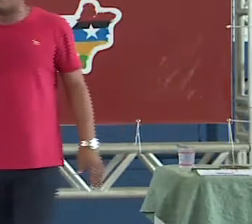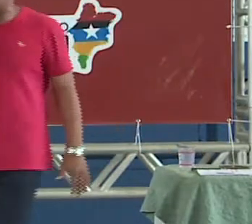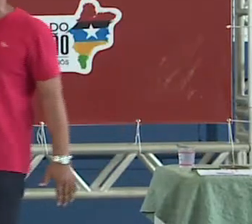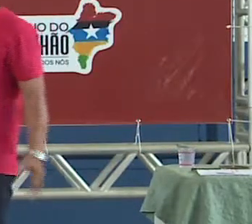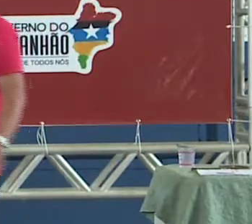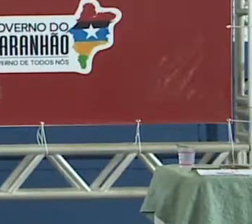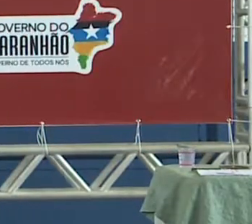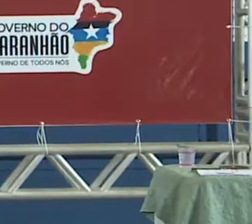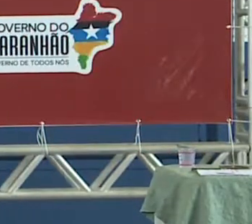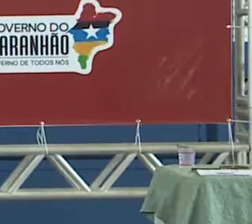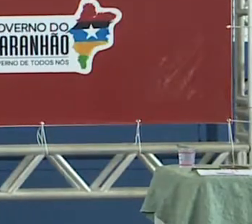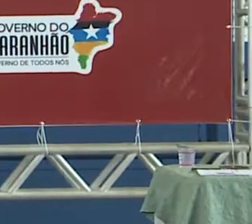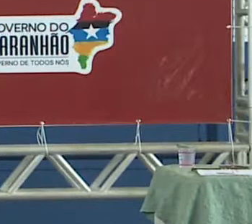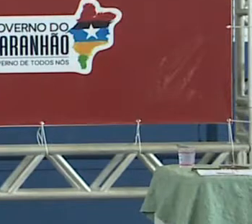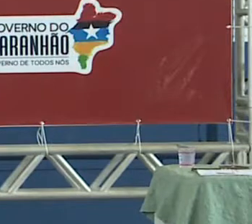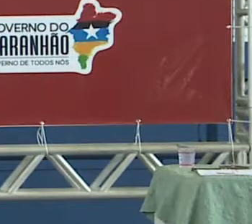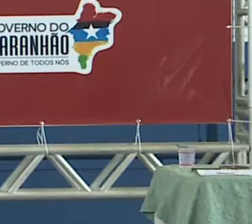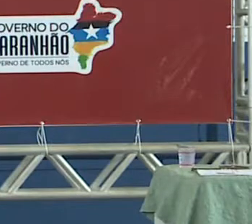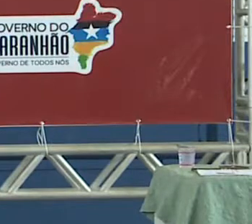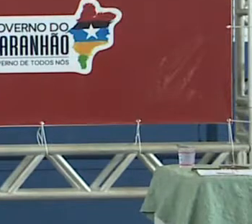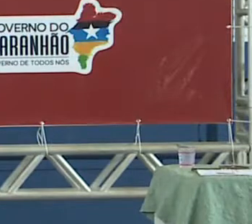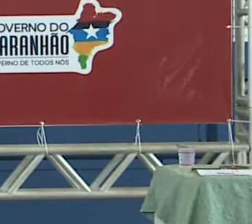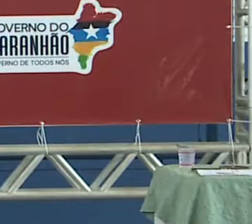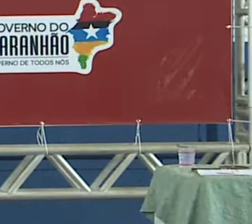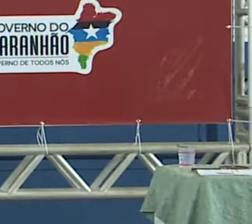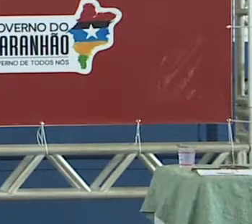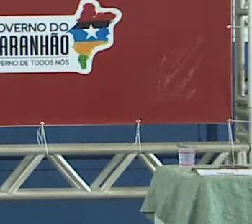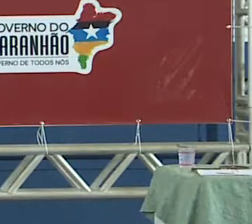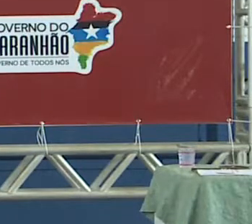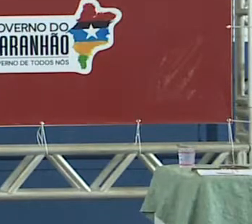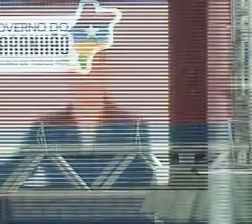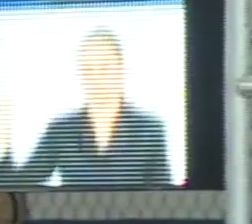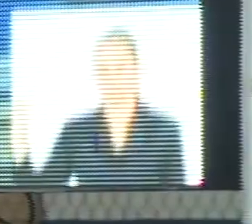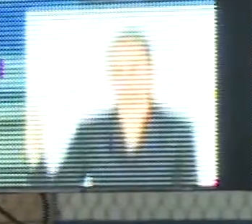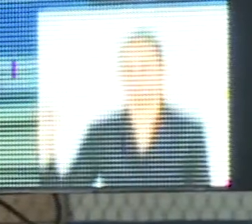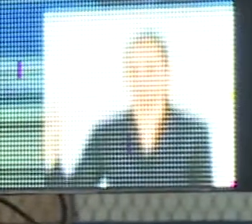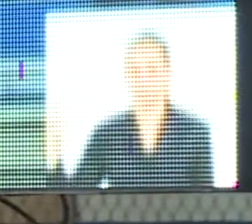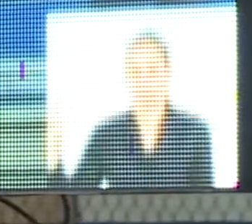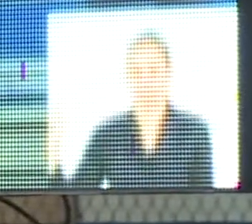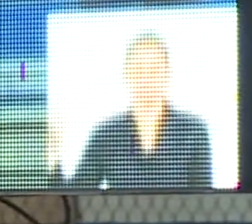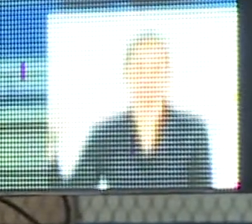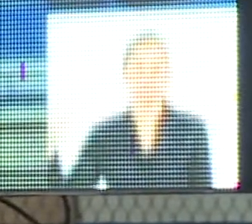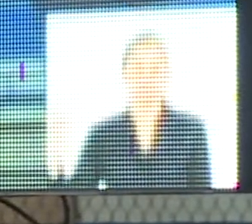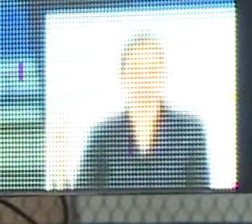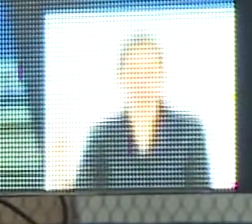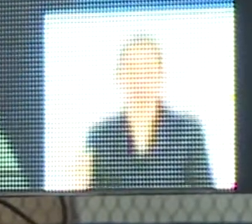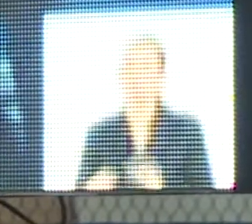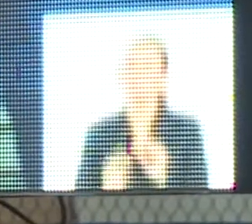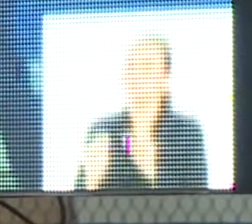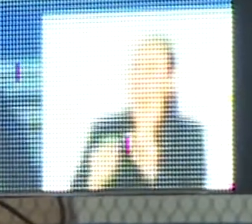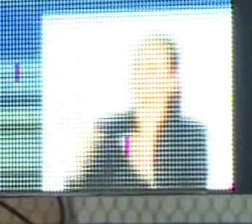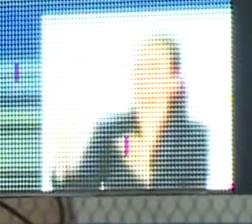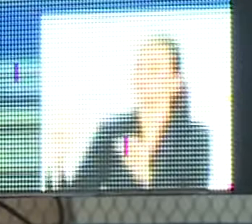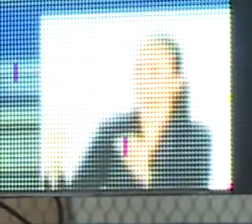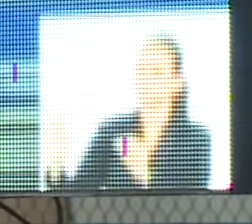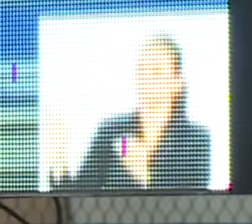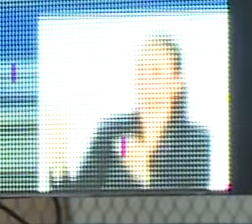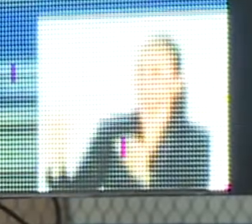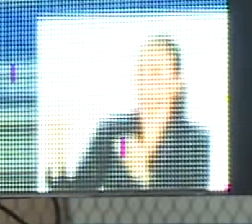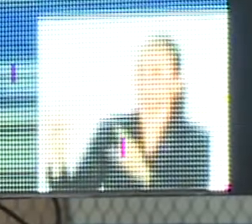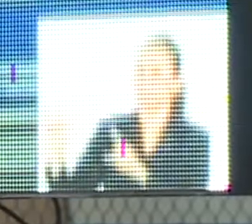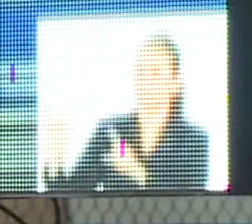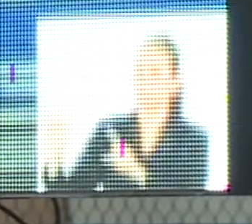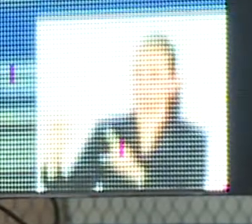um catalisador? Um catalisador é uma substância que faz o quê? Diminui a energia de